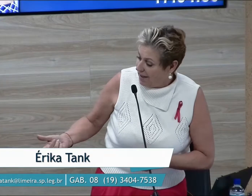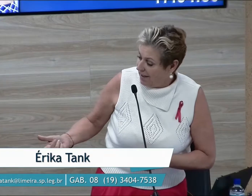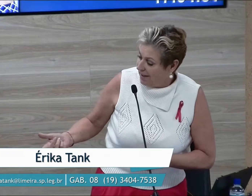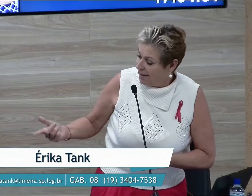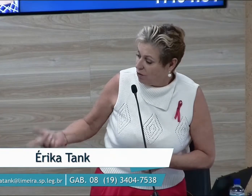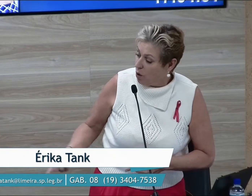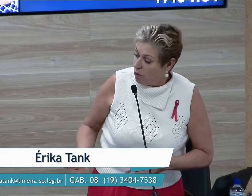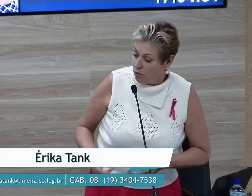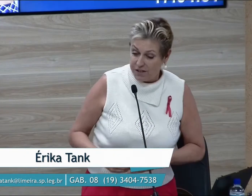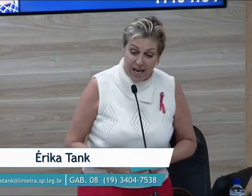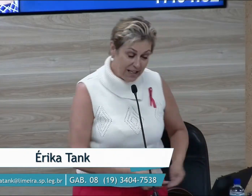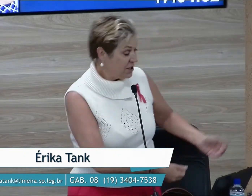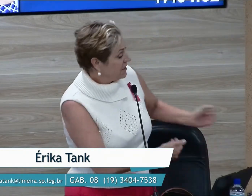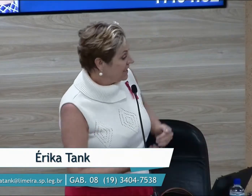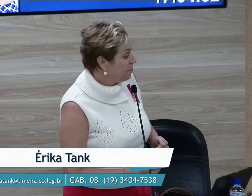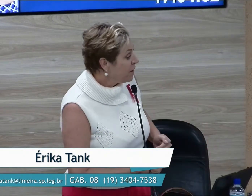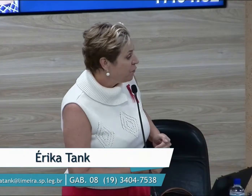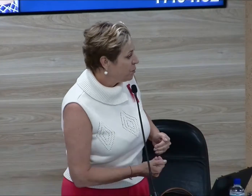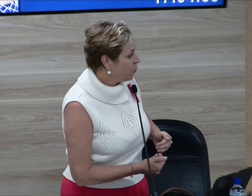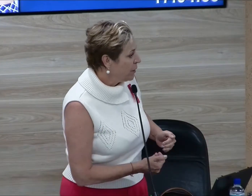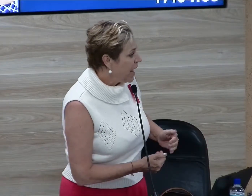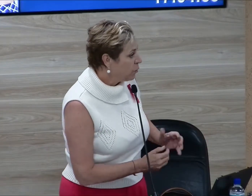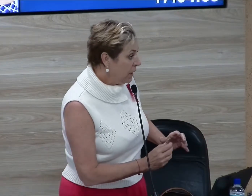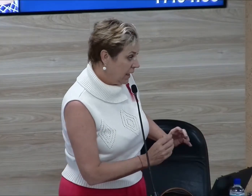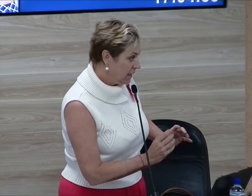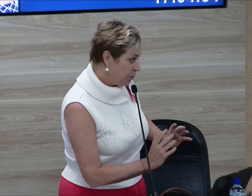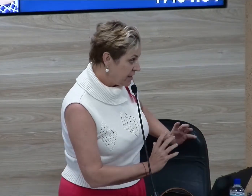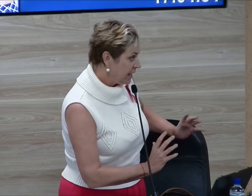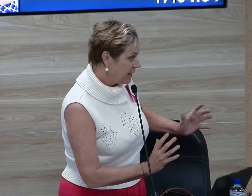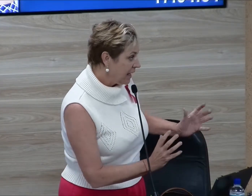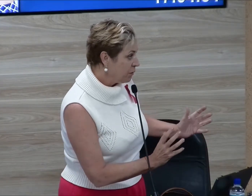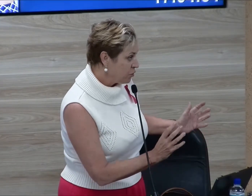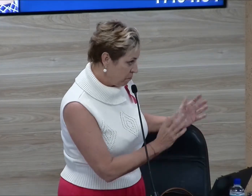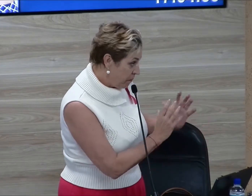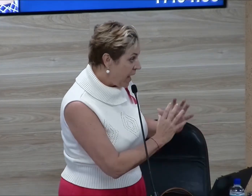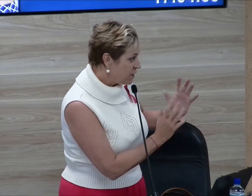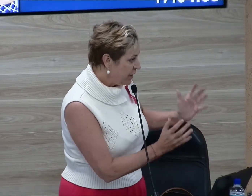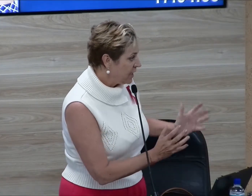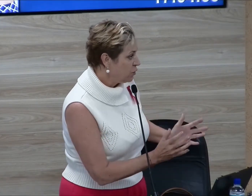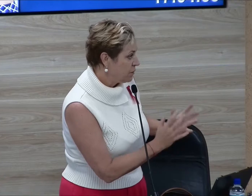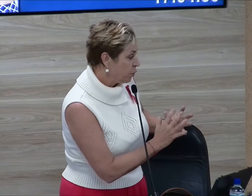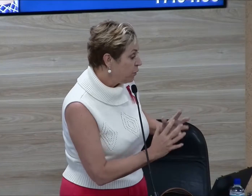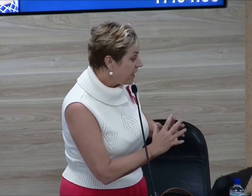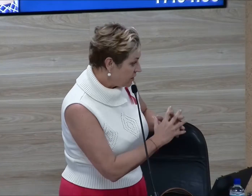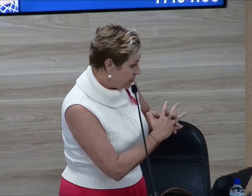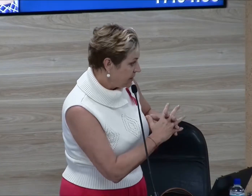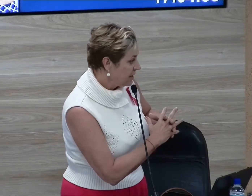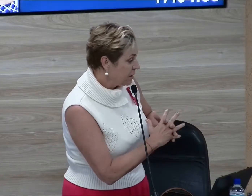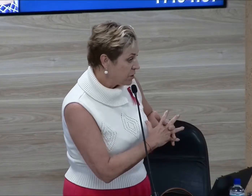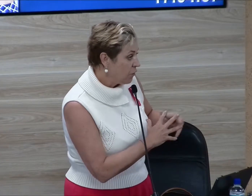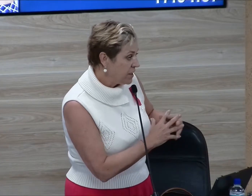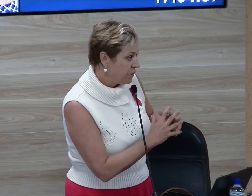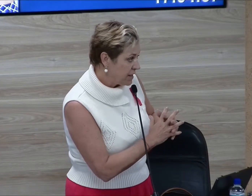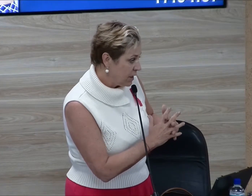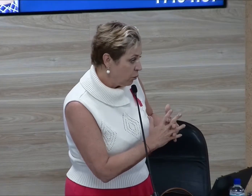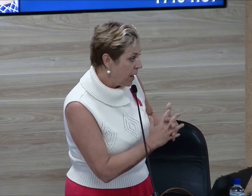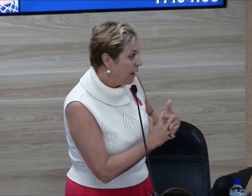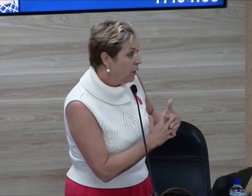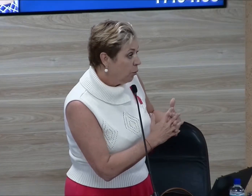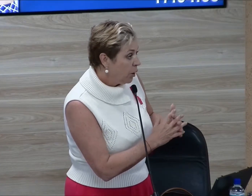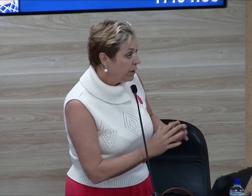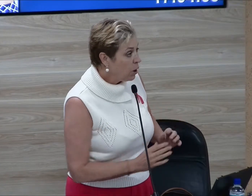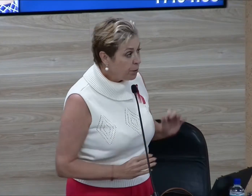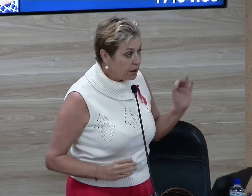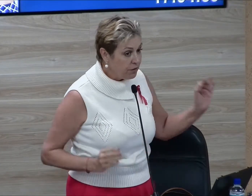comentar com o Zé, ele disse que também foi procurado, então pode ser que tenhamos mais vereadores procurados e precisamos talvez fazer